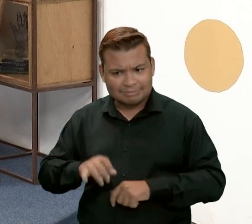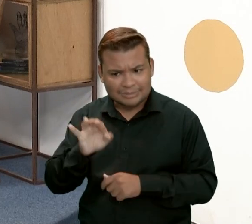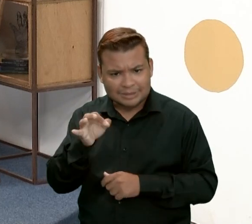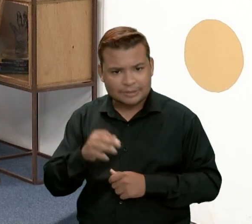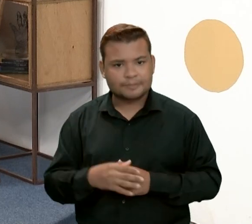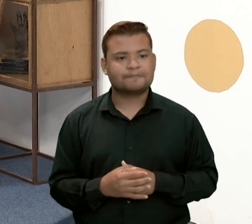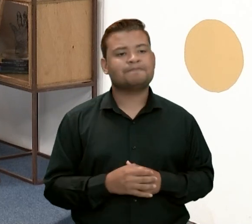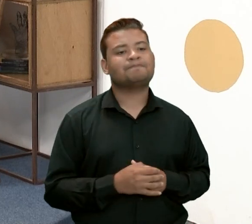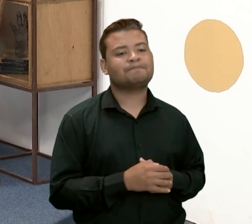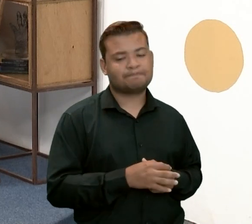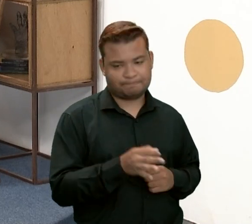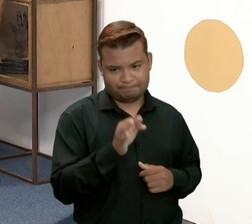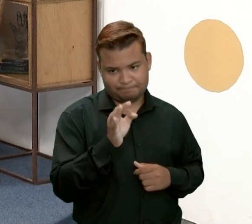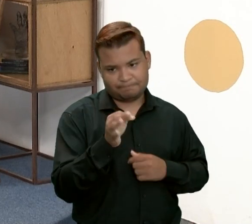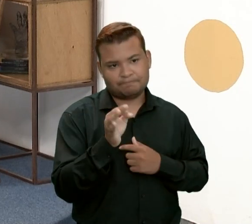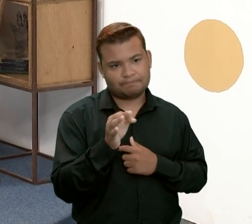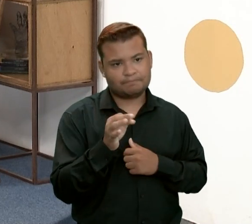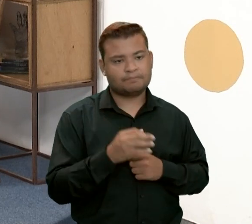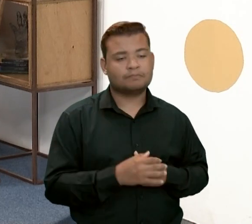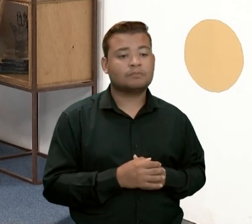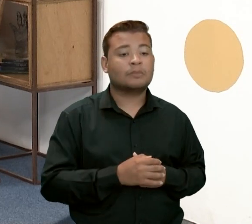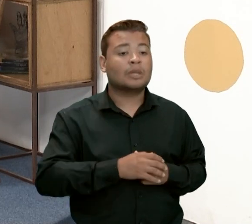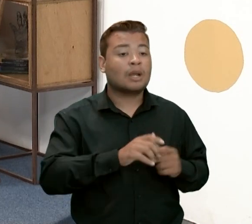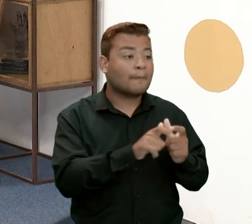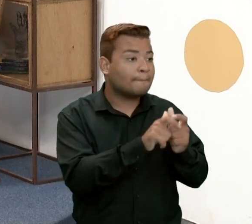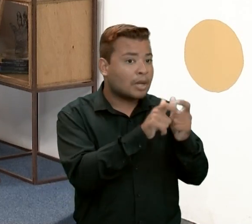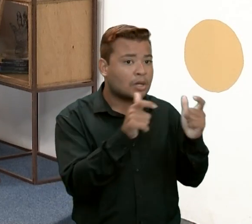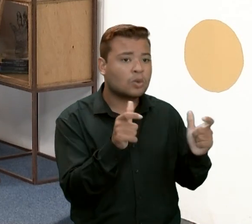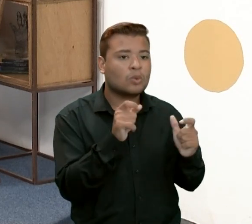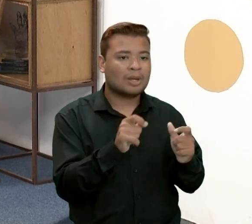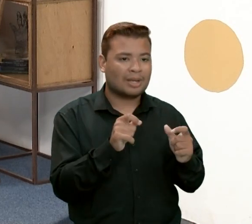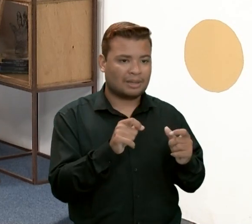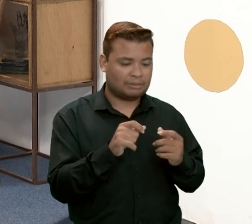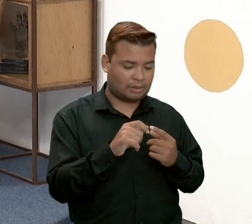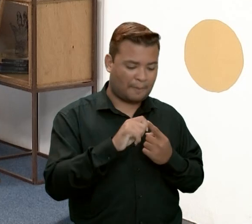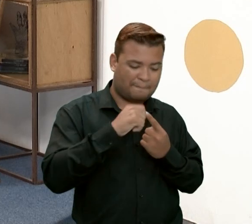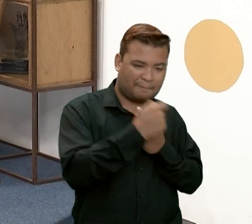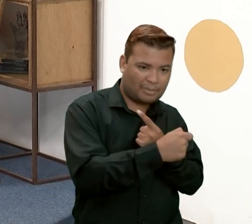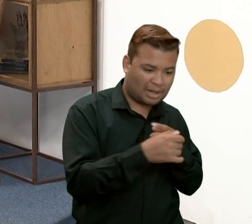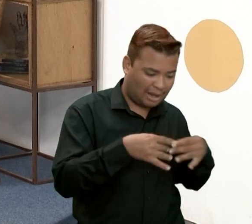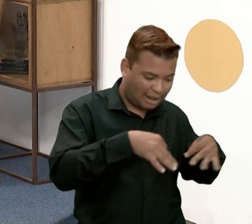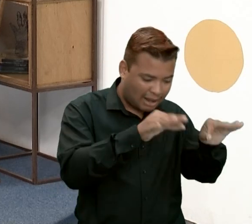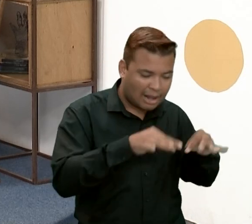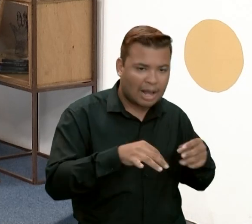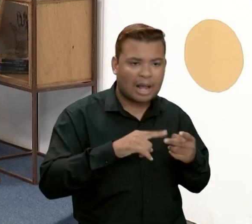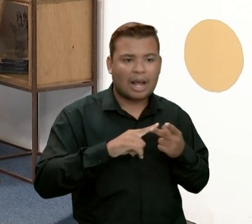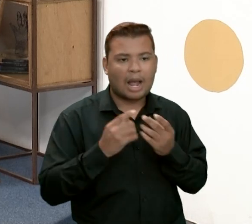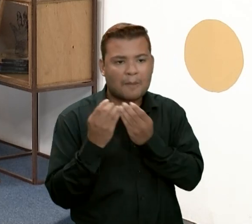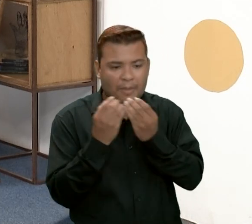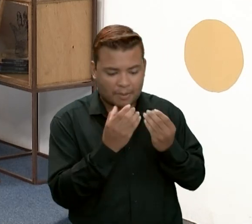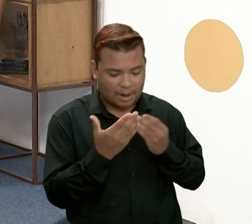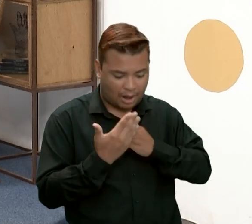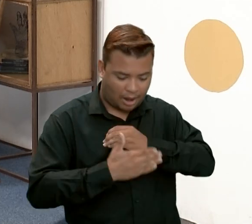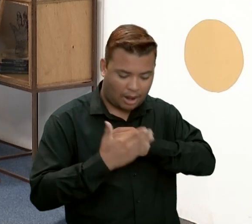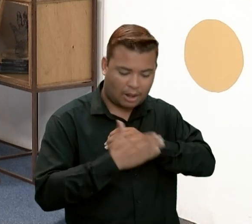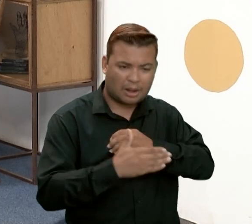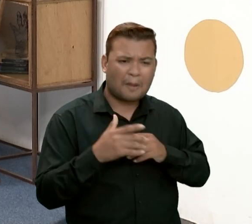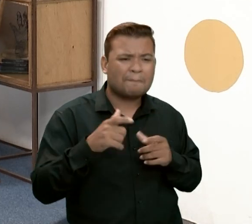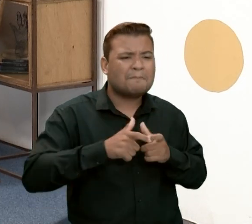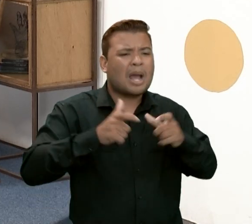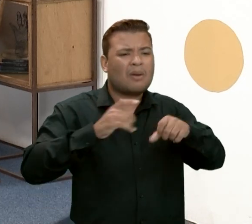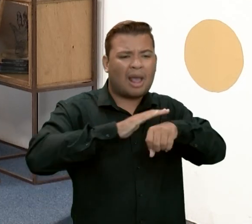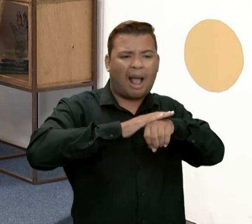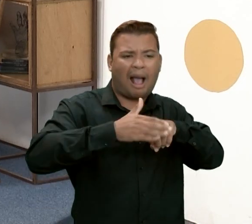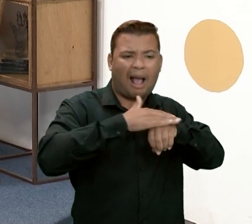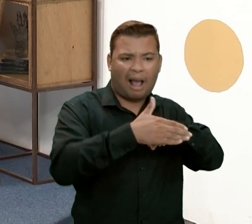Com certeza. Então, a maioria das cascas podem ser utilizadas. A gente tem que ter cuidado com alguma ou outra casca